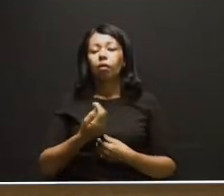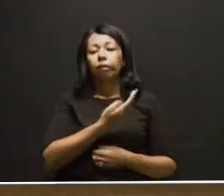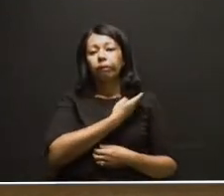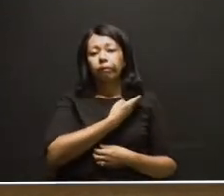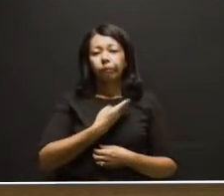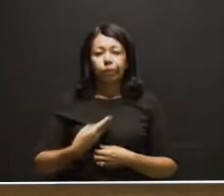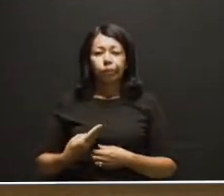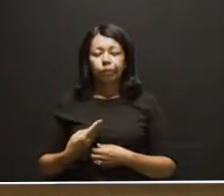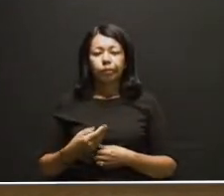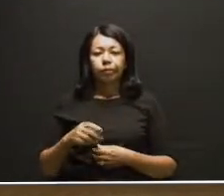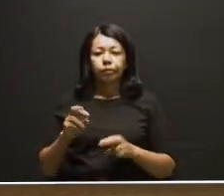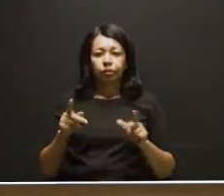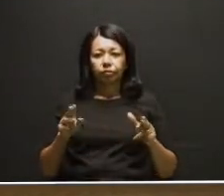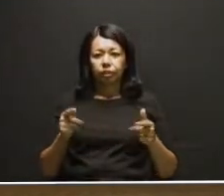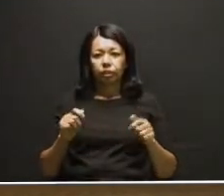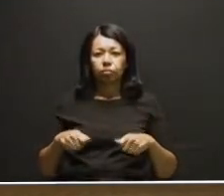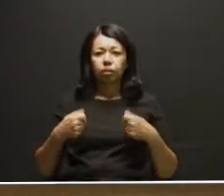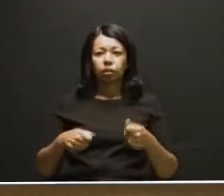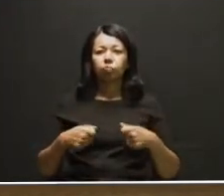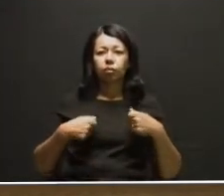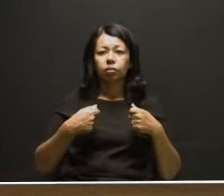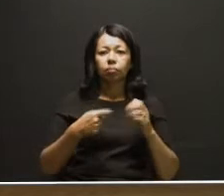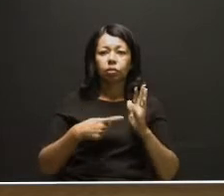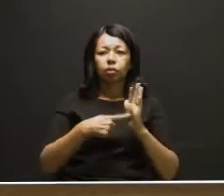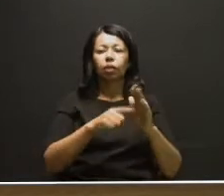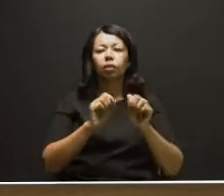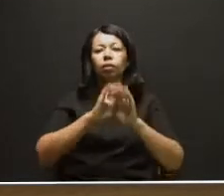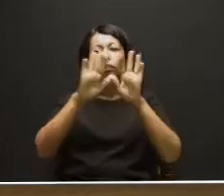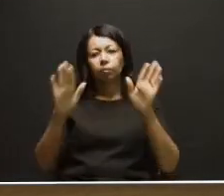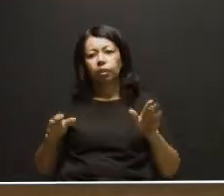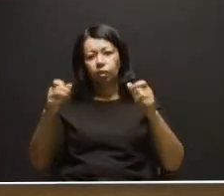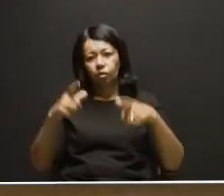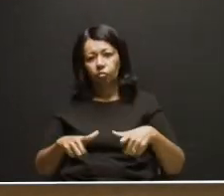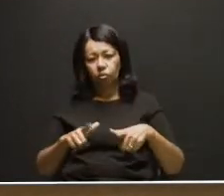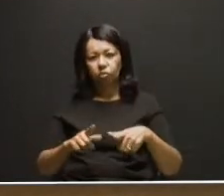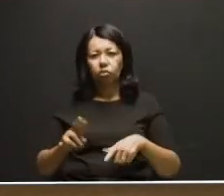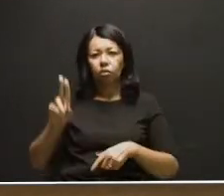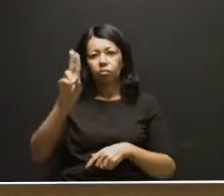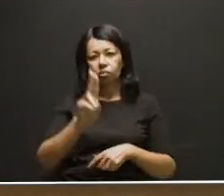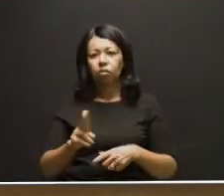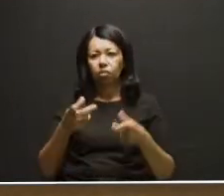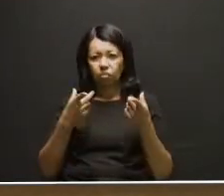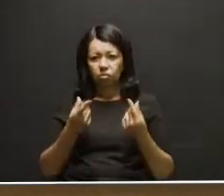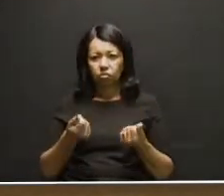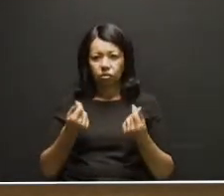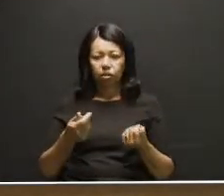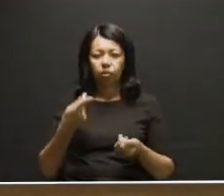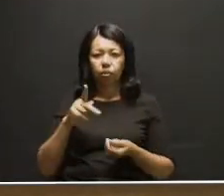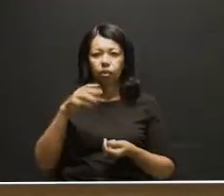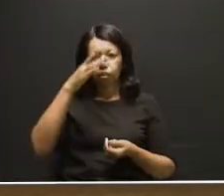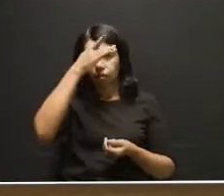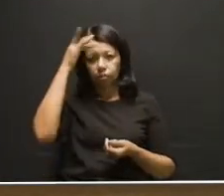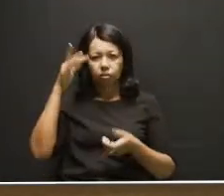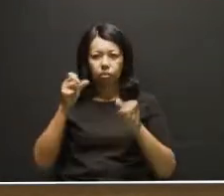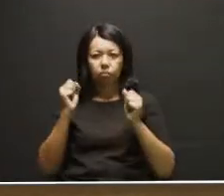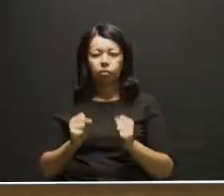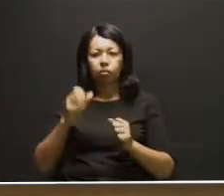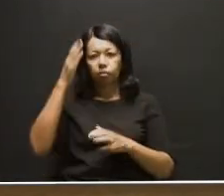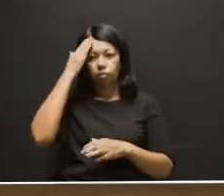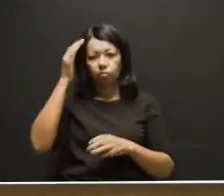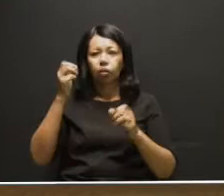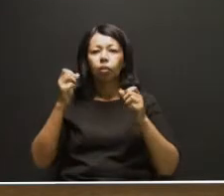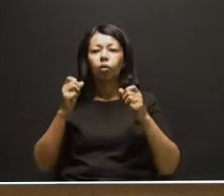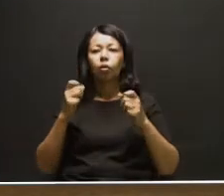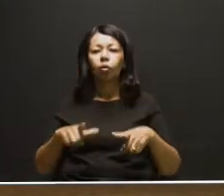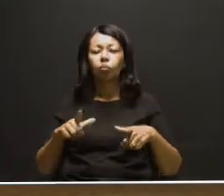nós precisamos dar transparência à onde os recursos são alocados para que as pessoas saibam onde estão sendo